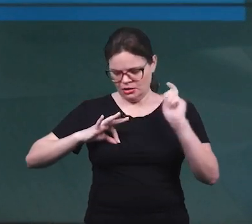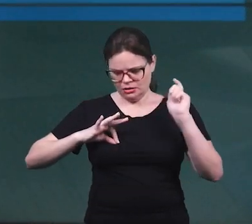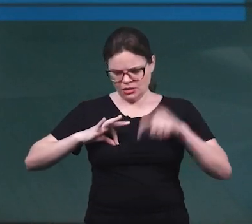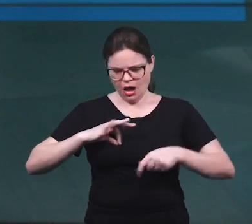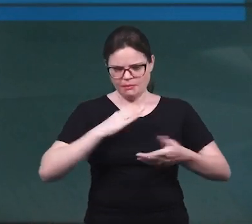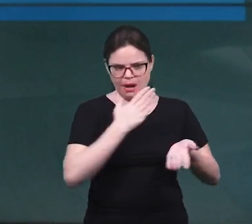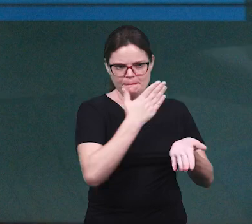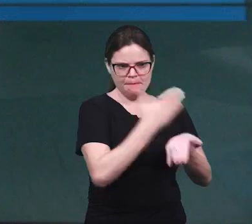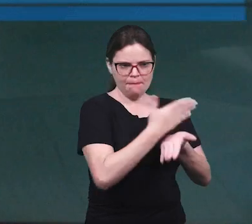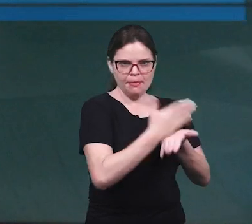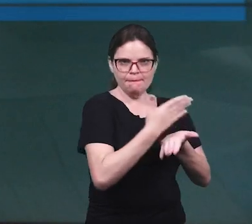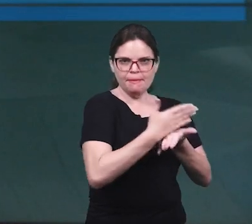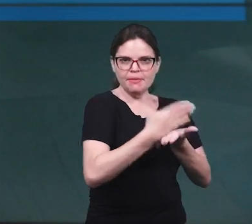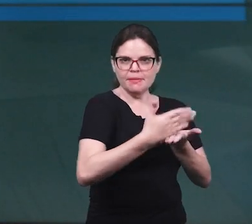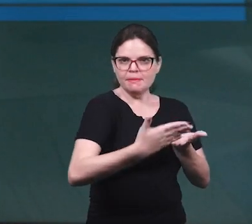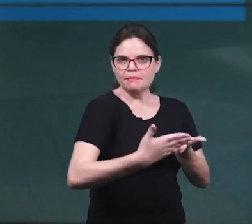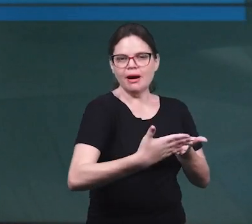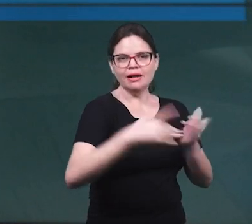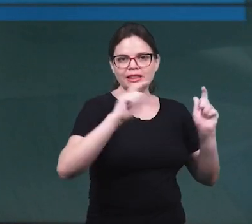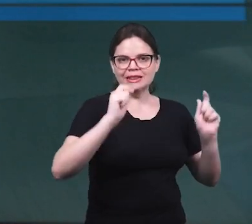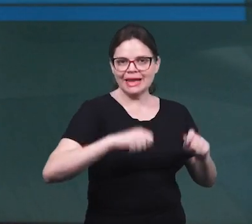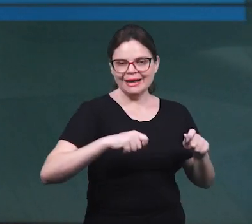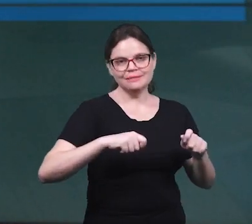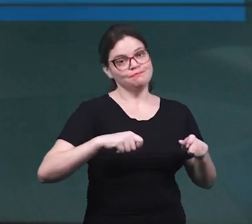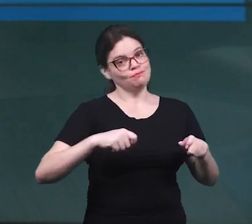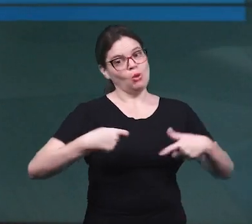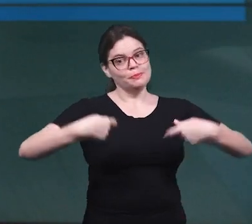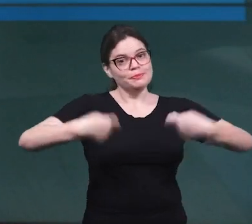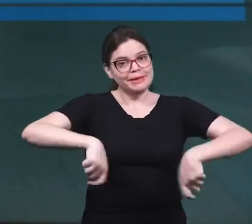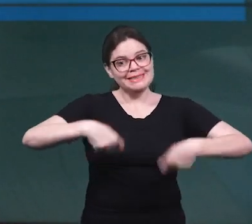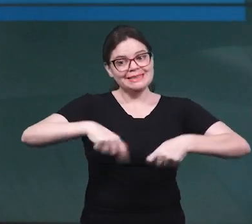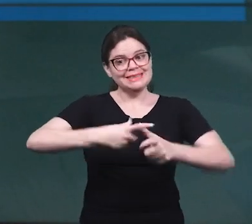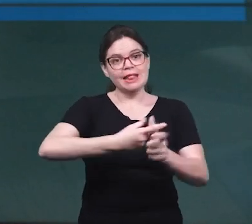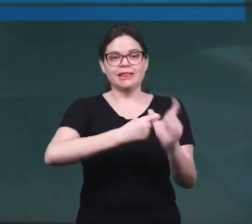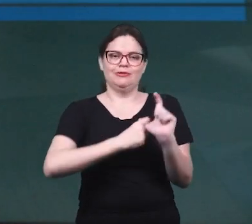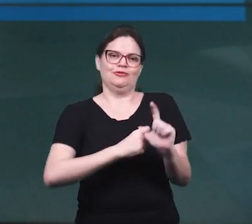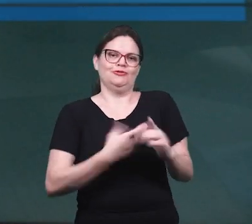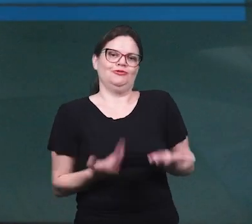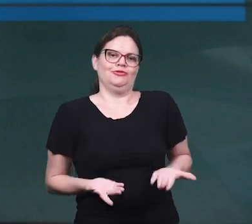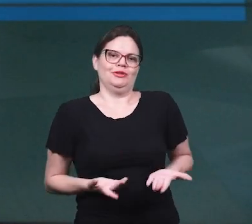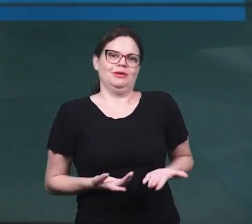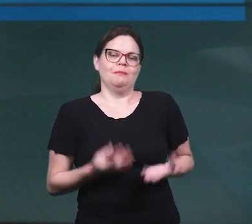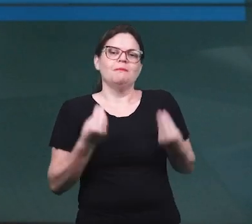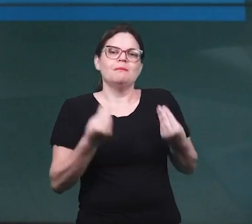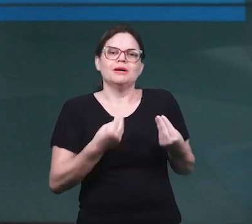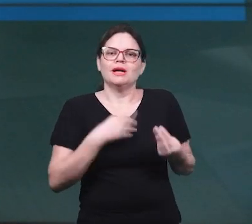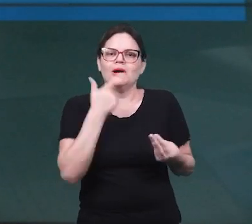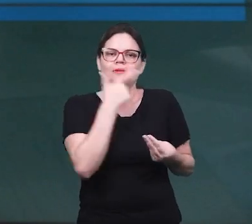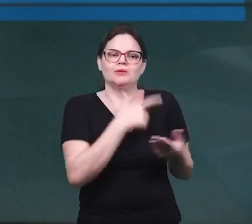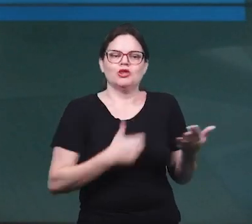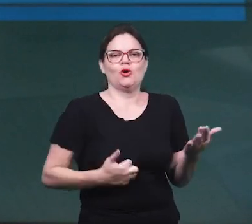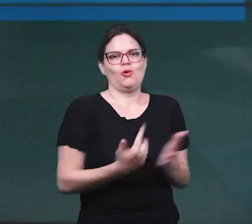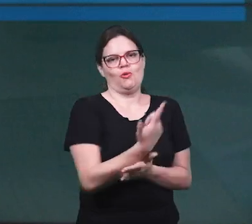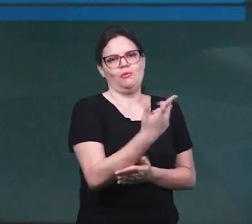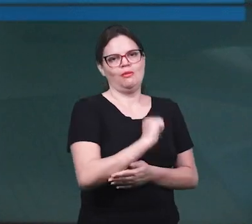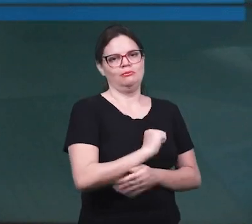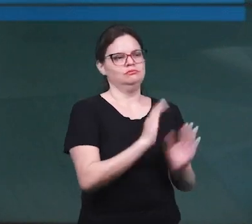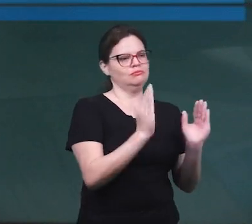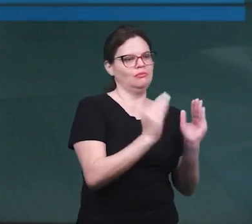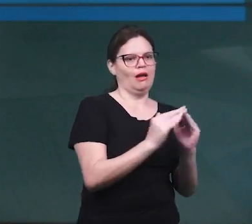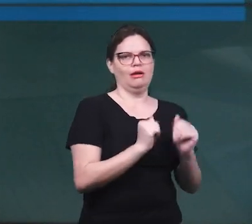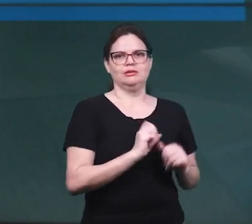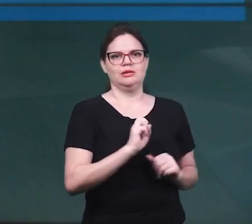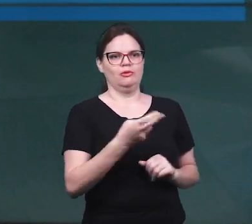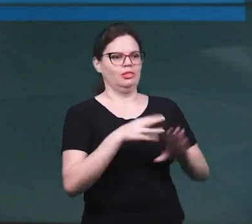todo o gasto para adquirir este bem. Aí existe essa